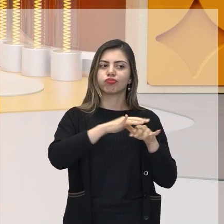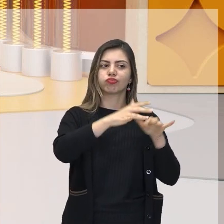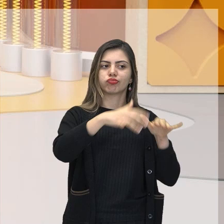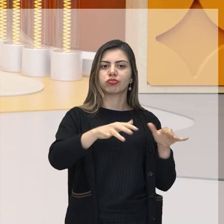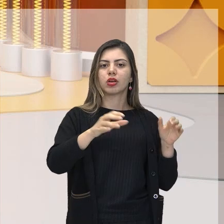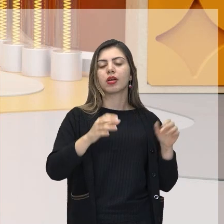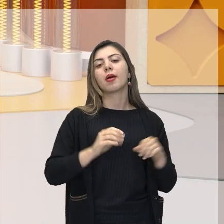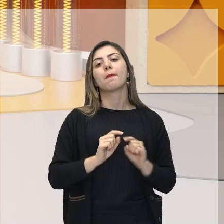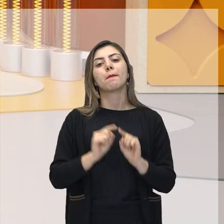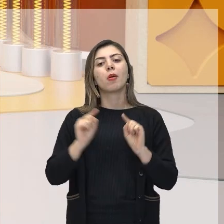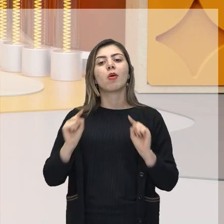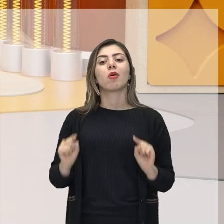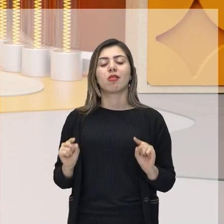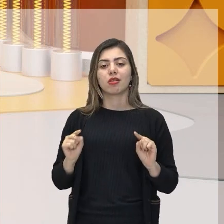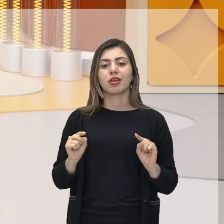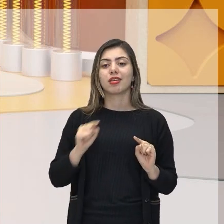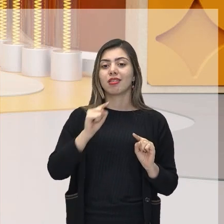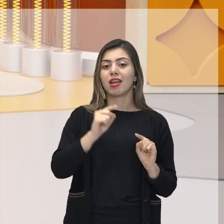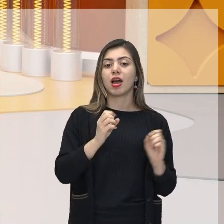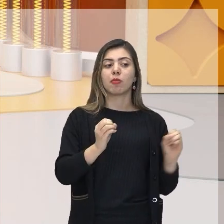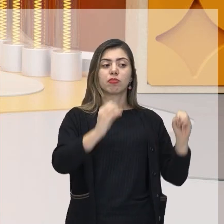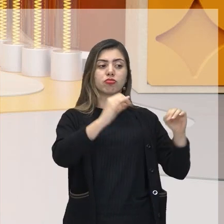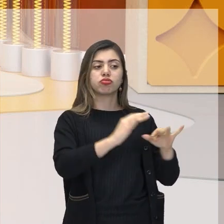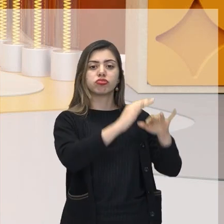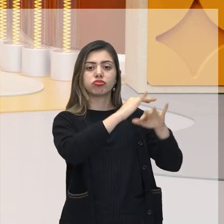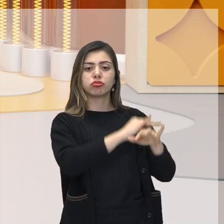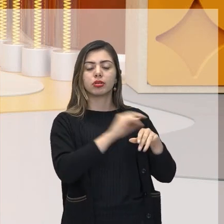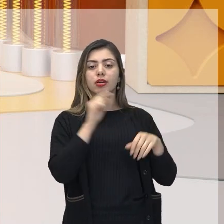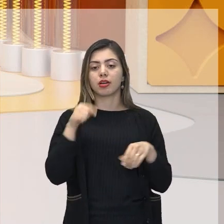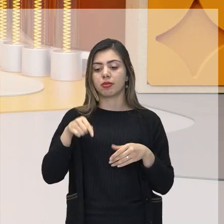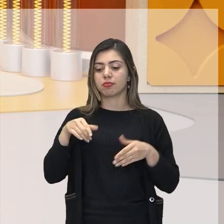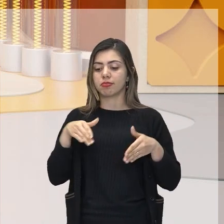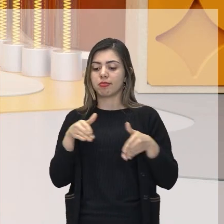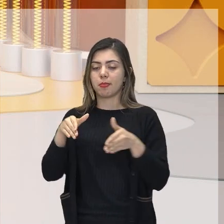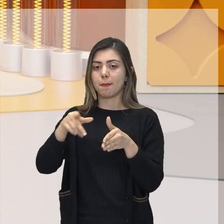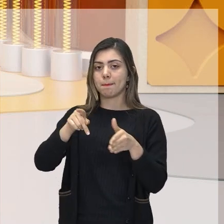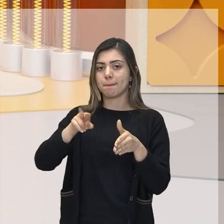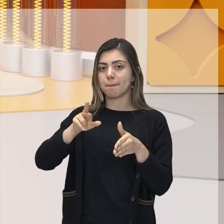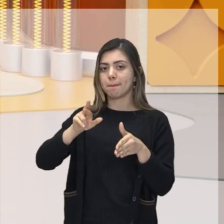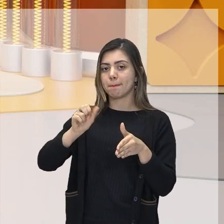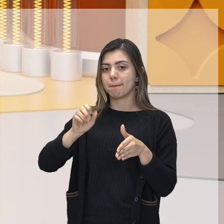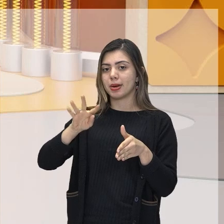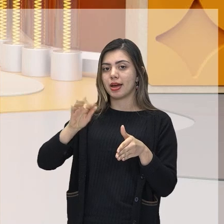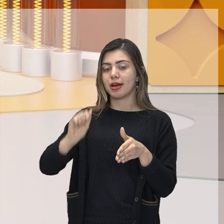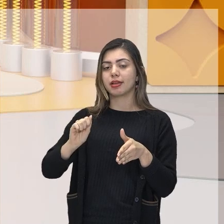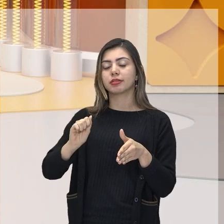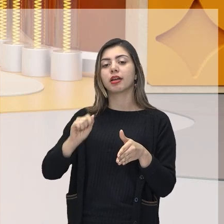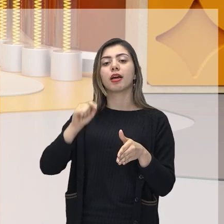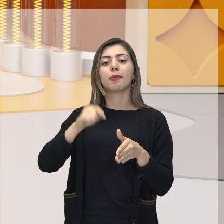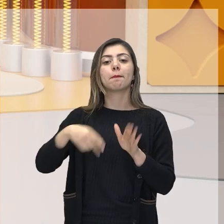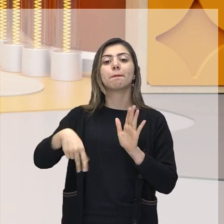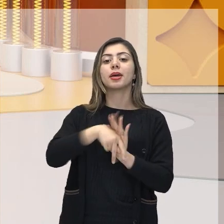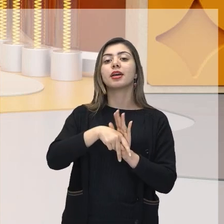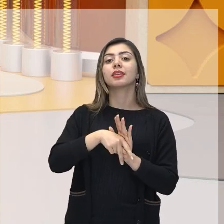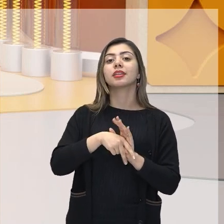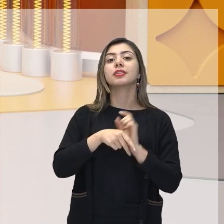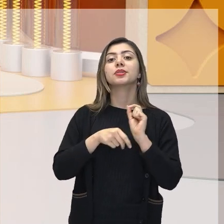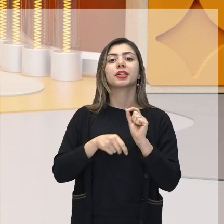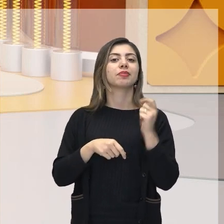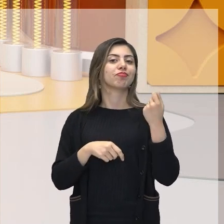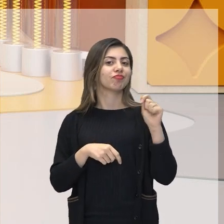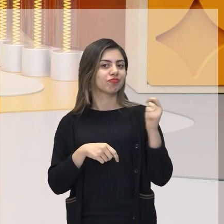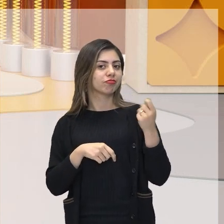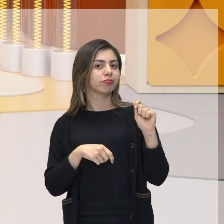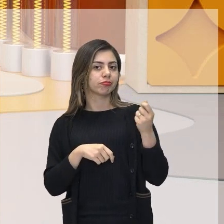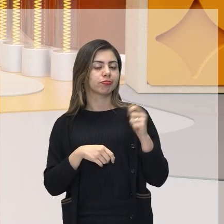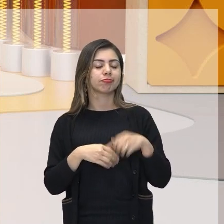detalhe, tá, gente? Esse Rio da Prata, ele estava ali sob o controle dos argentinos.